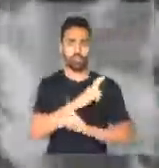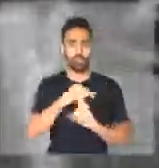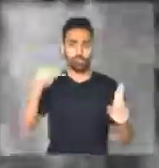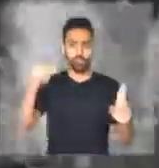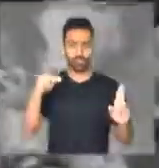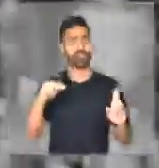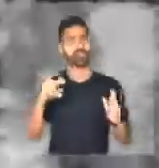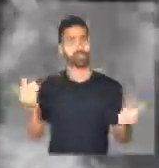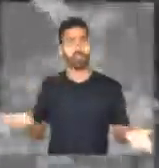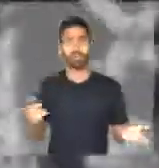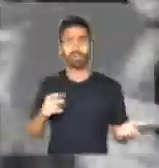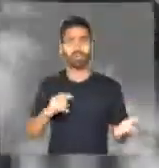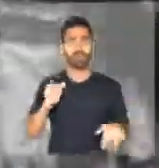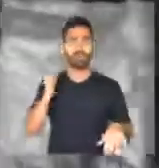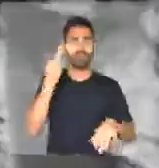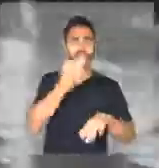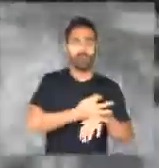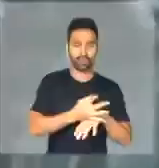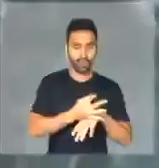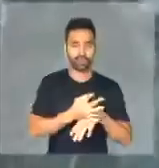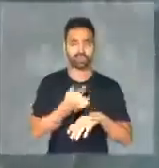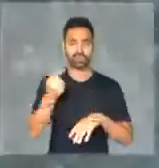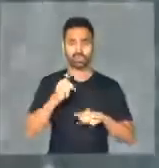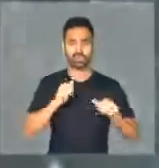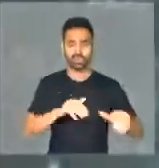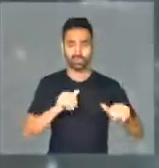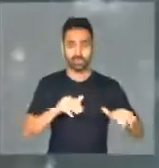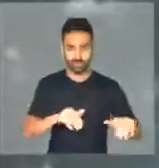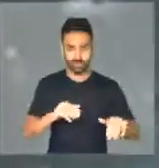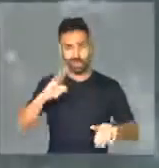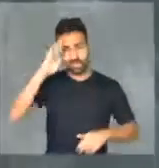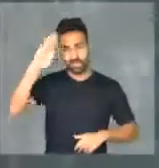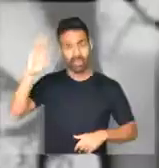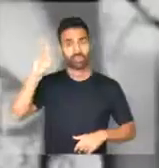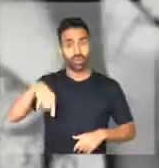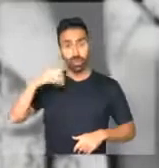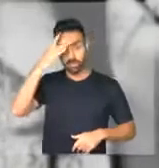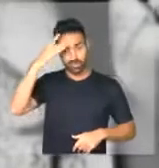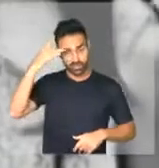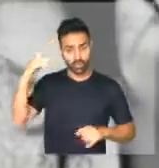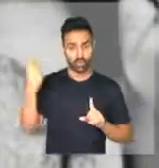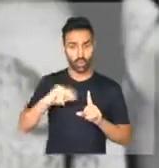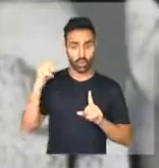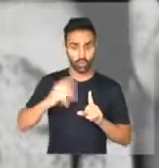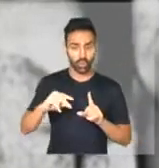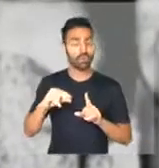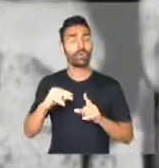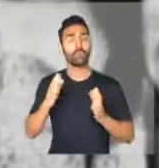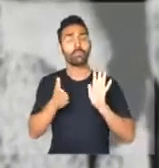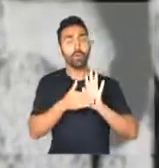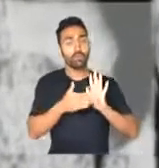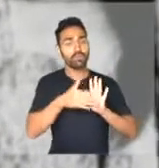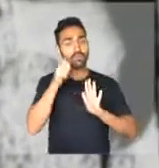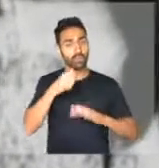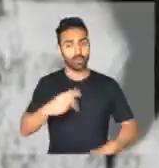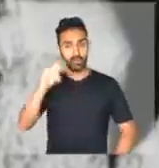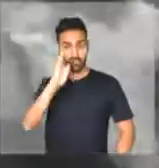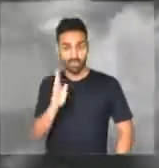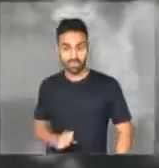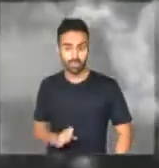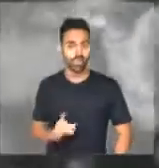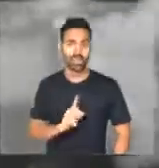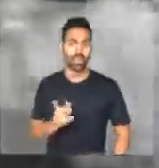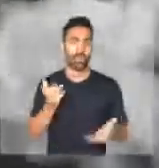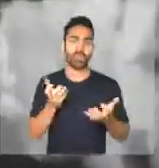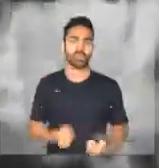desfile de 7 de setembro, chamou o exército de valha-couto de torturadores e propôs que as mulheres brasileiras se recusassem a